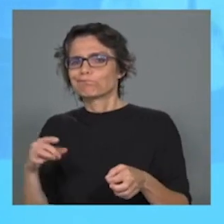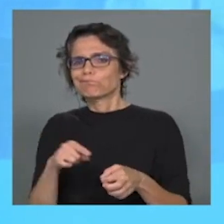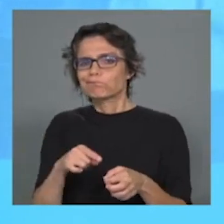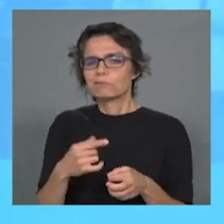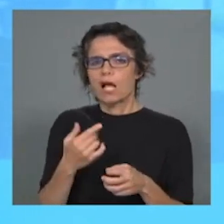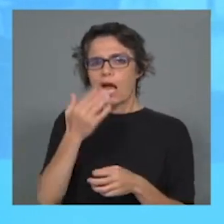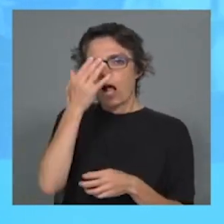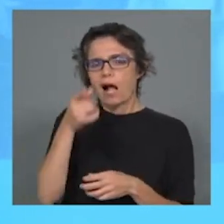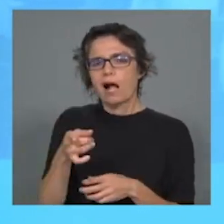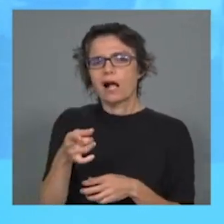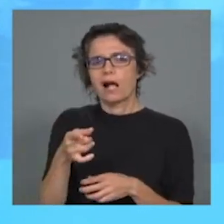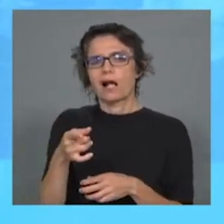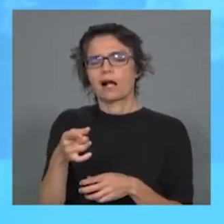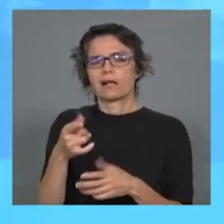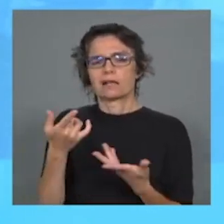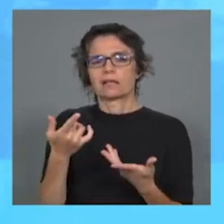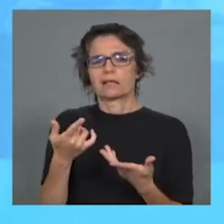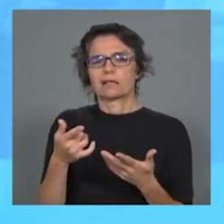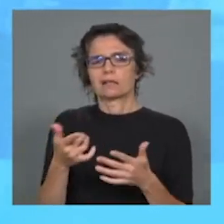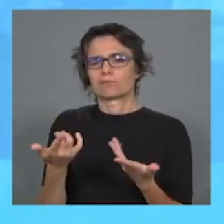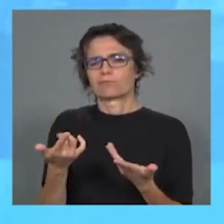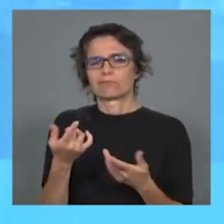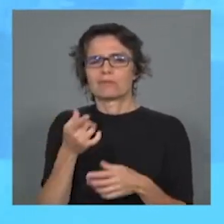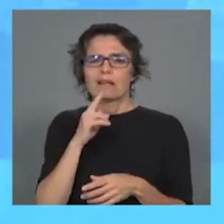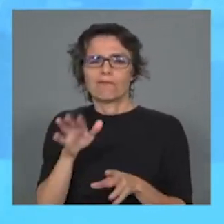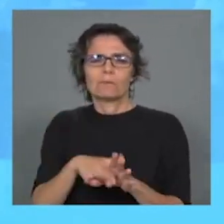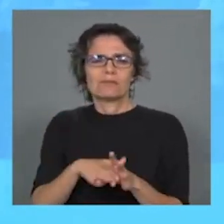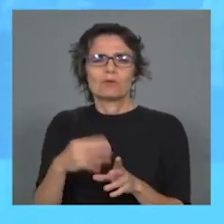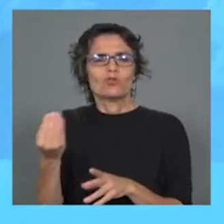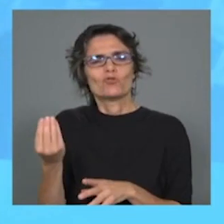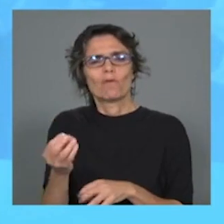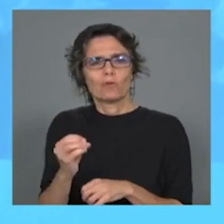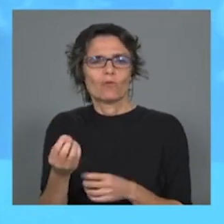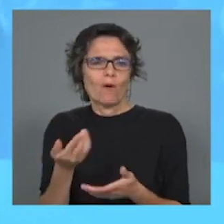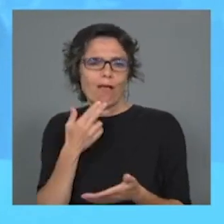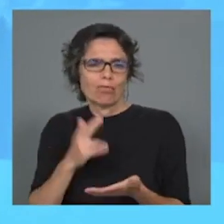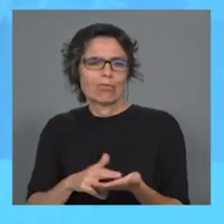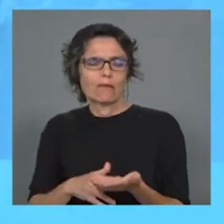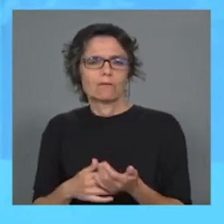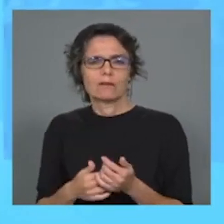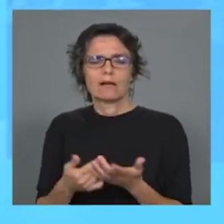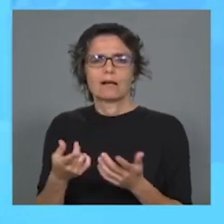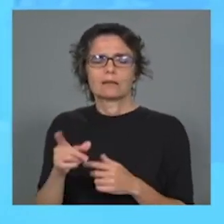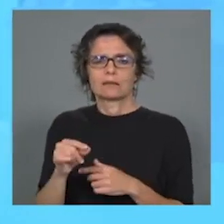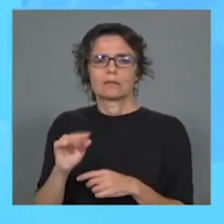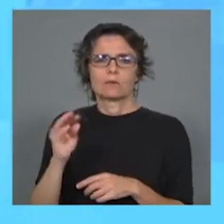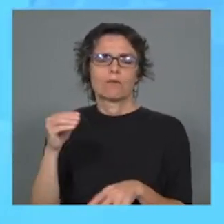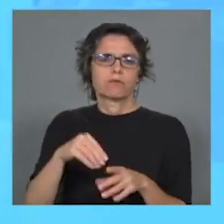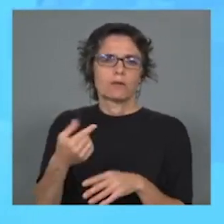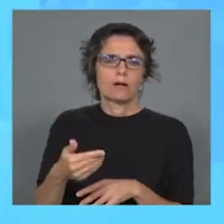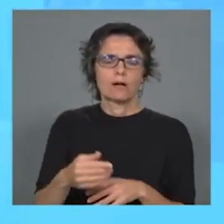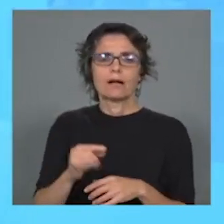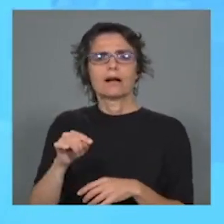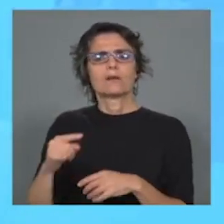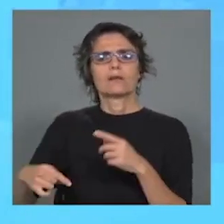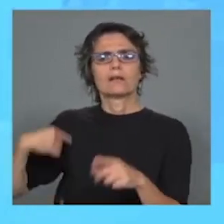a números de abstenção muito tristes, não é? Muito significativos. Na realidade, as novas